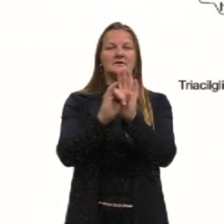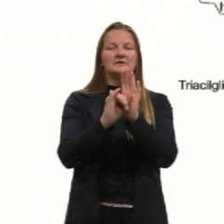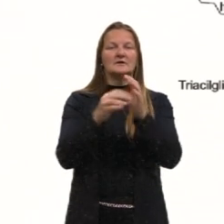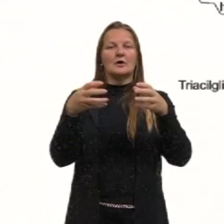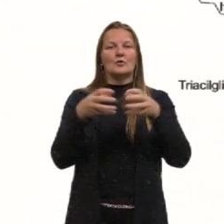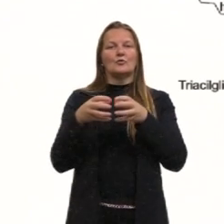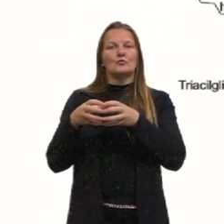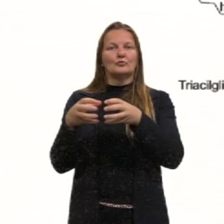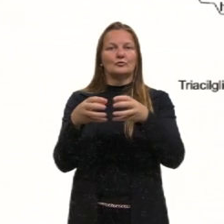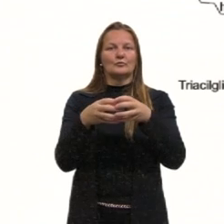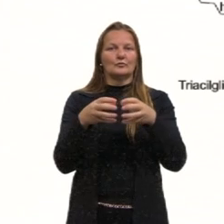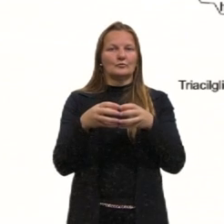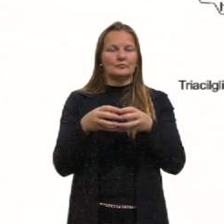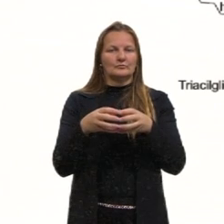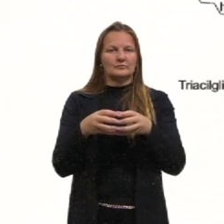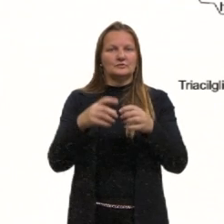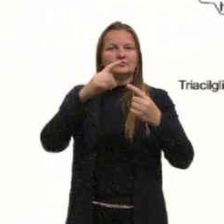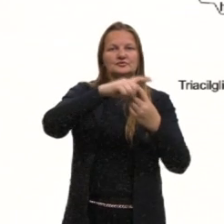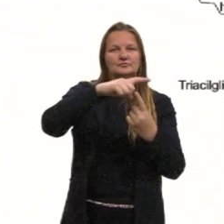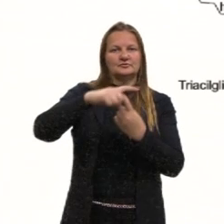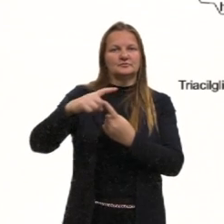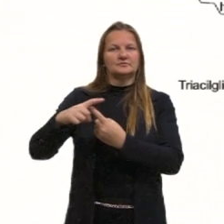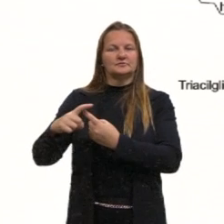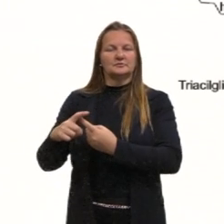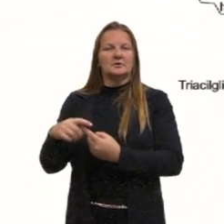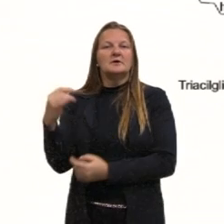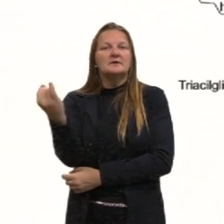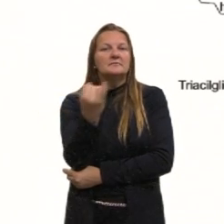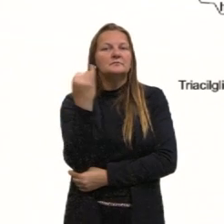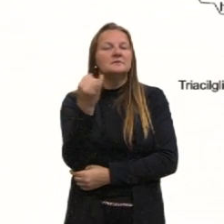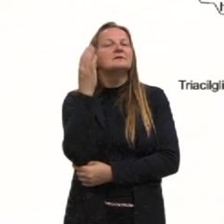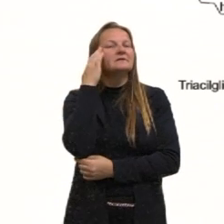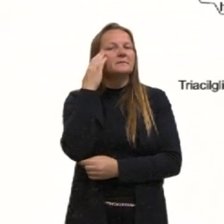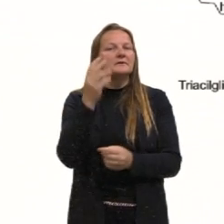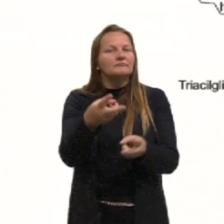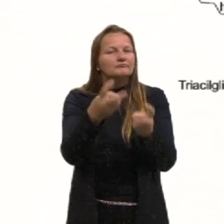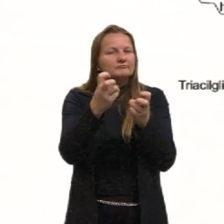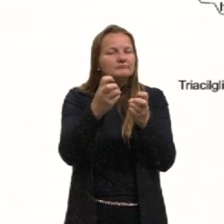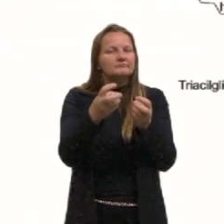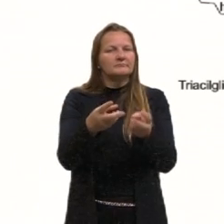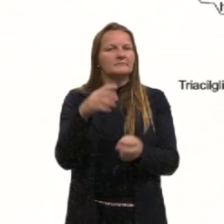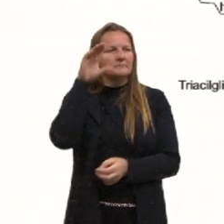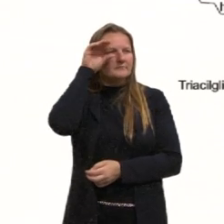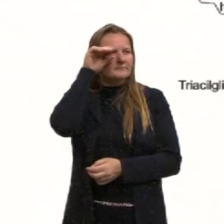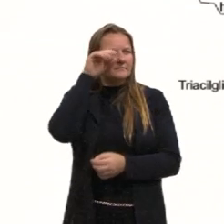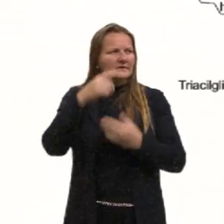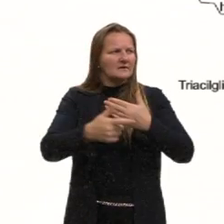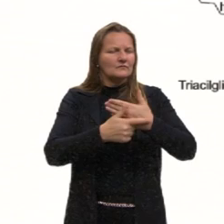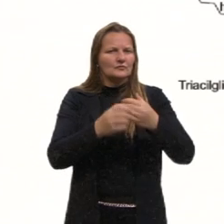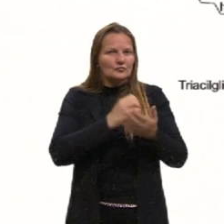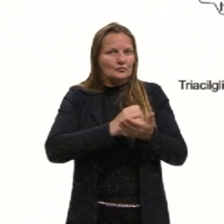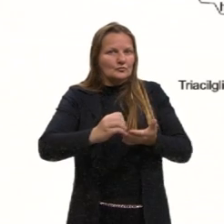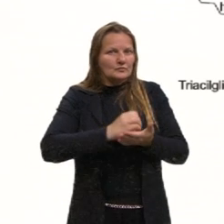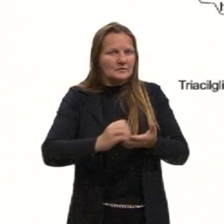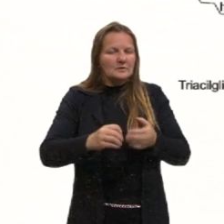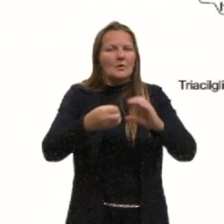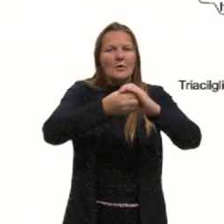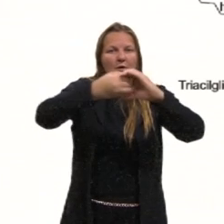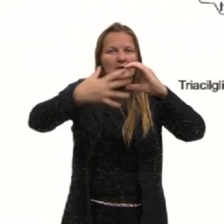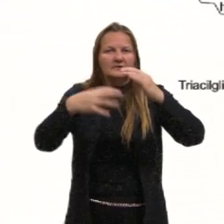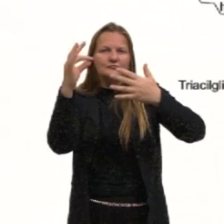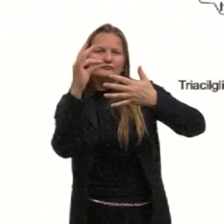funcionais tá então é tão importante saber identificar todas as funções orgânicas e as suas propriedades